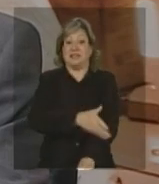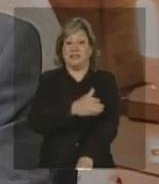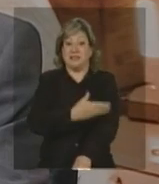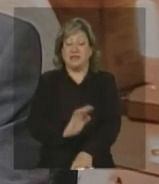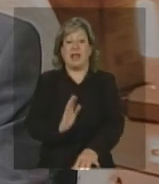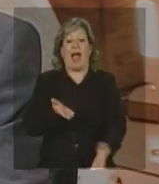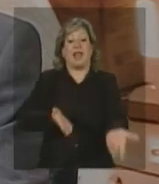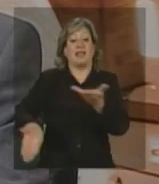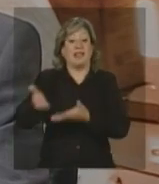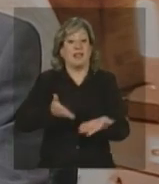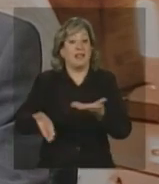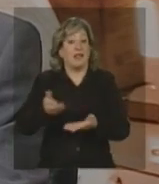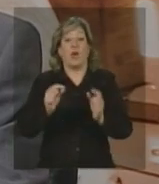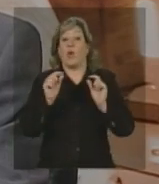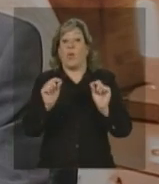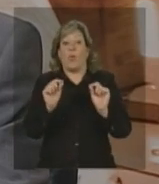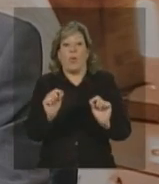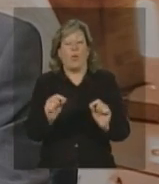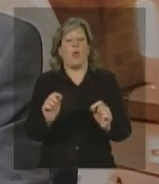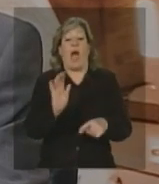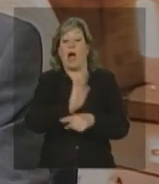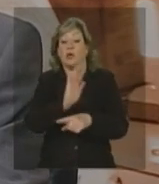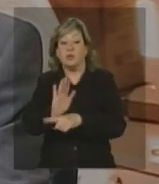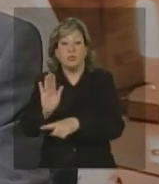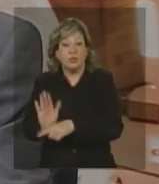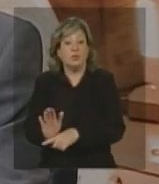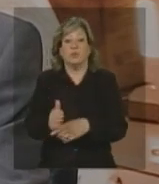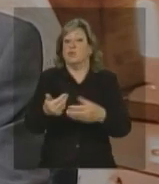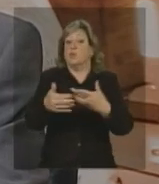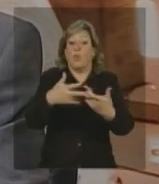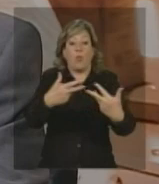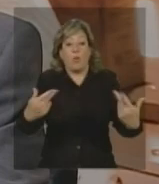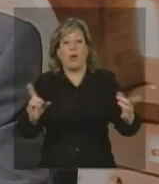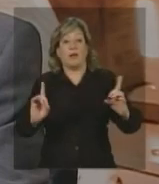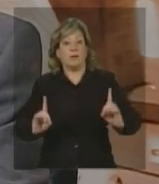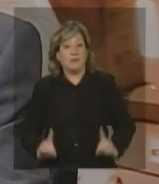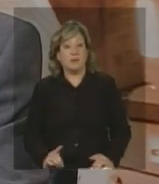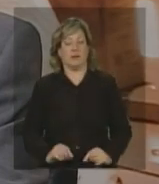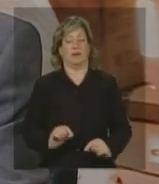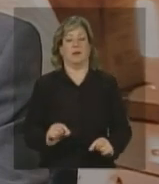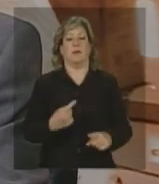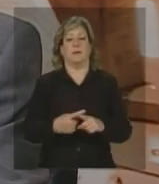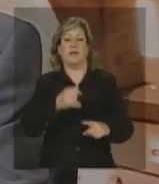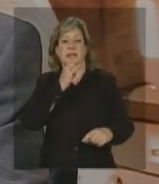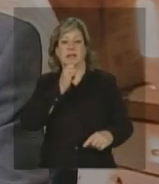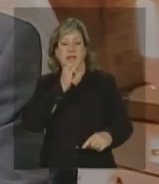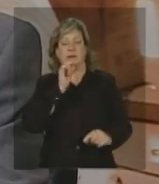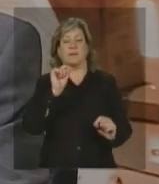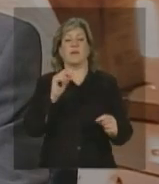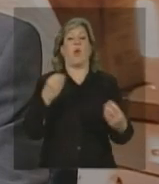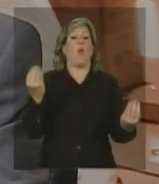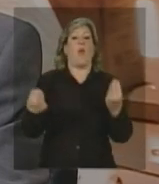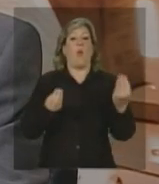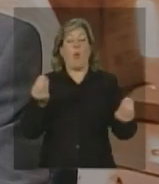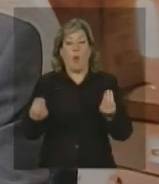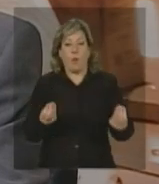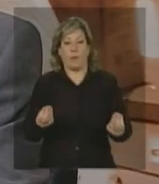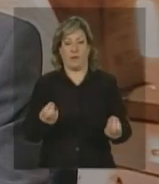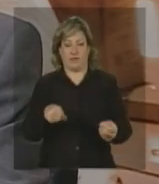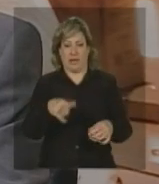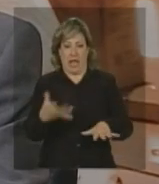que ele tenha condição de estar dando esse apoio. E em que pese a gente considere que a